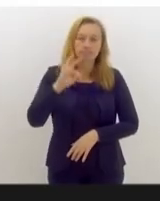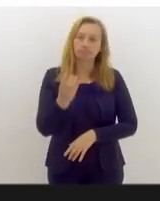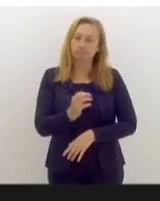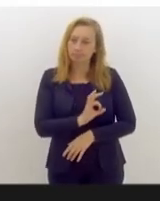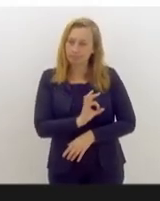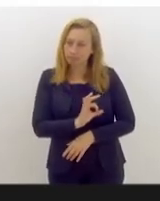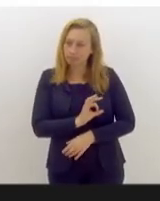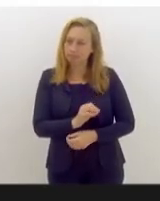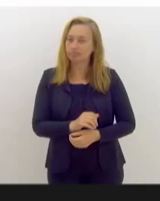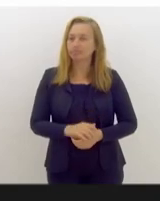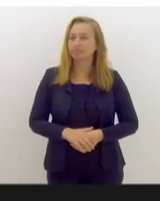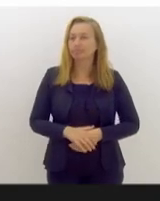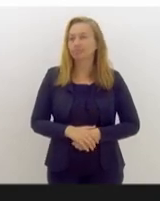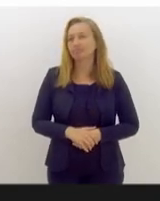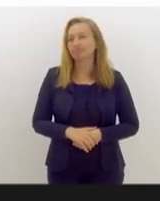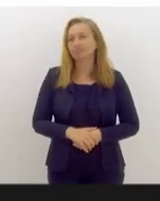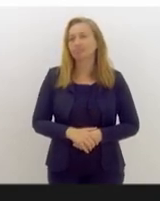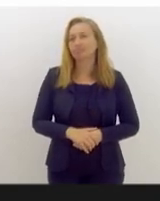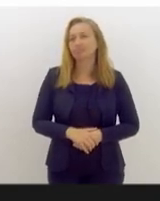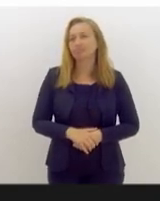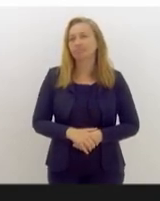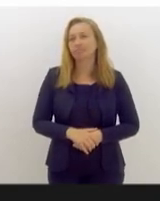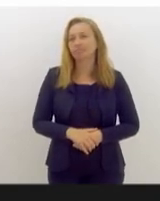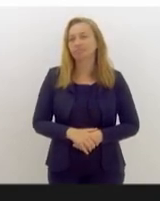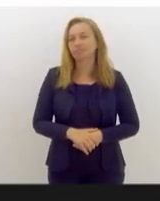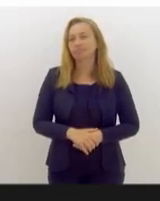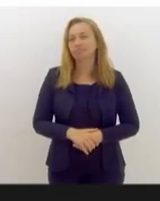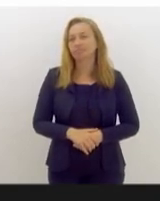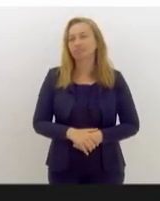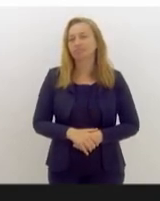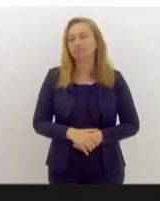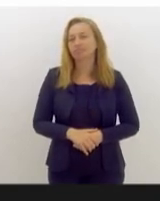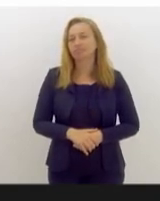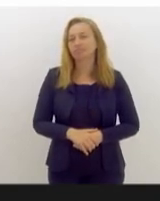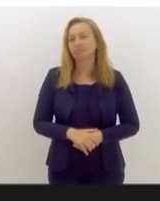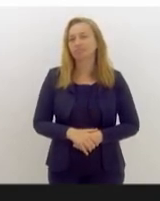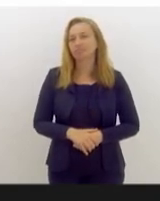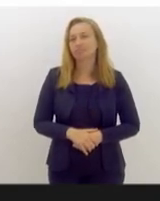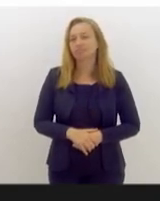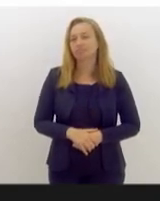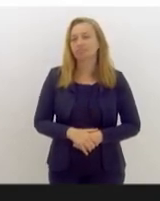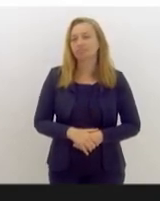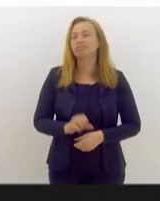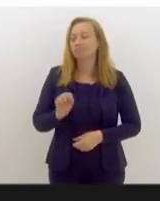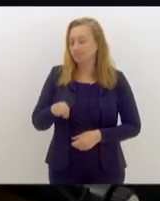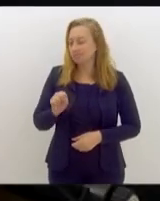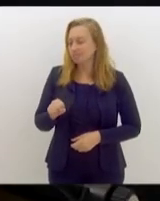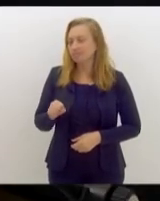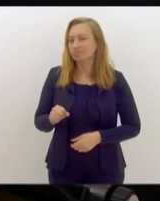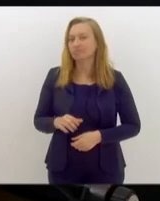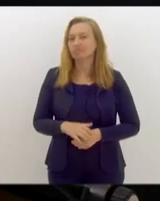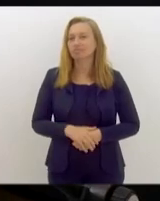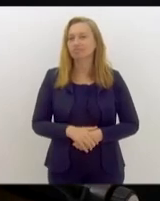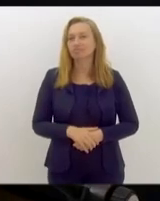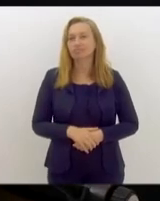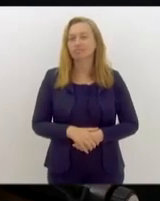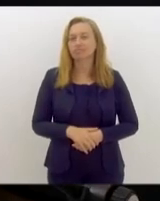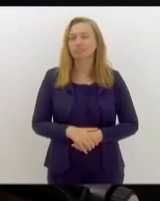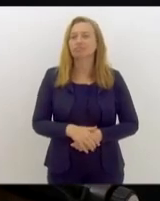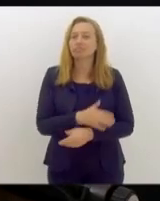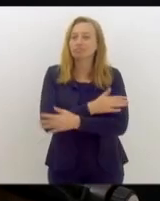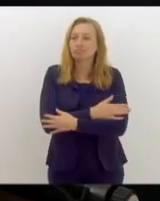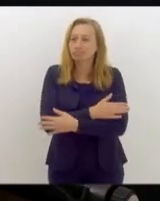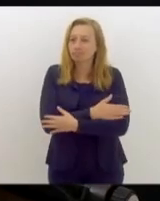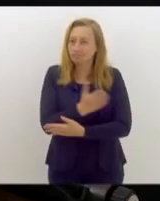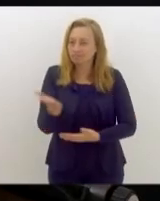Rocha, parece que lhe... Está presente aqui conosco, sim. Então, um grande